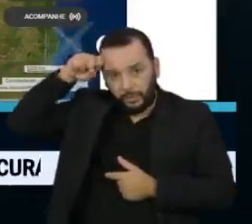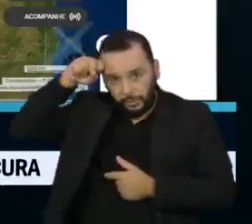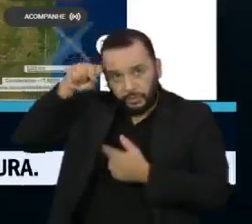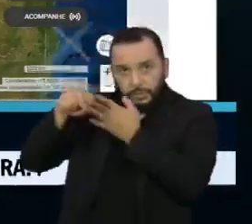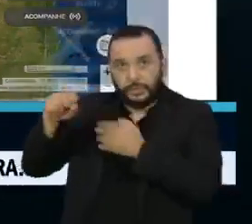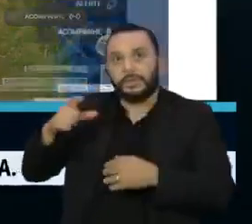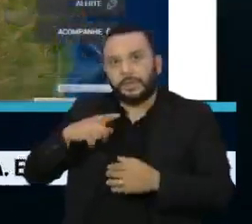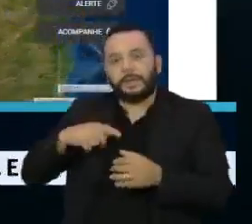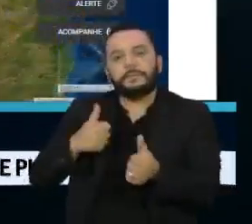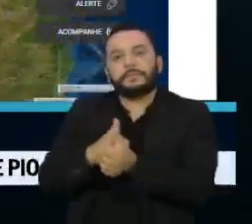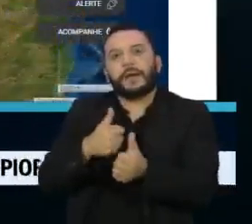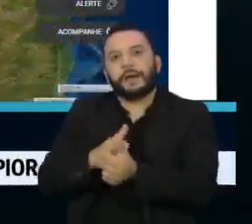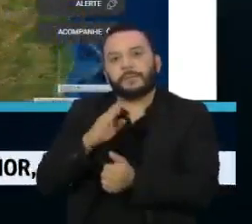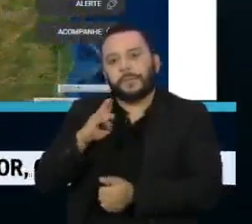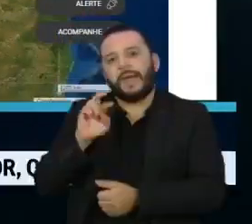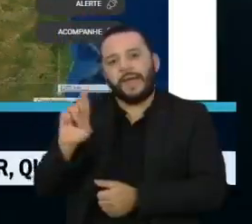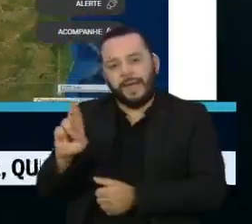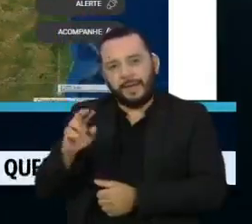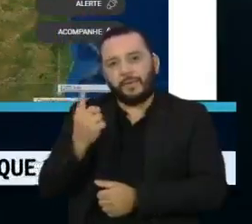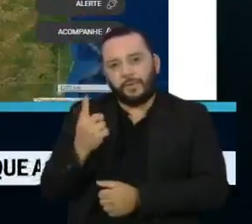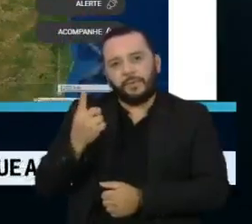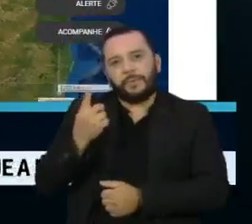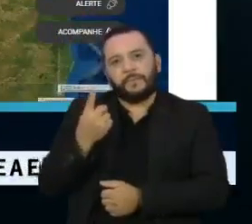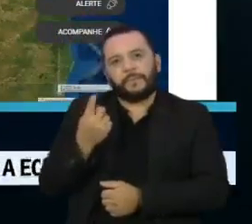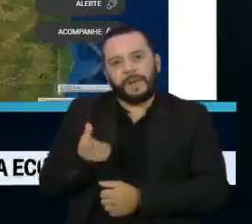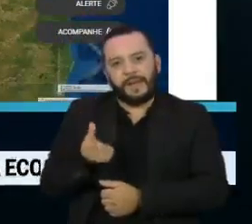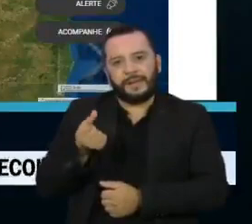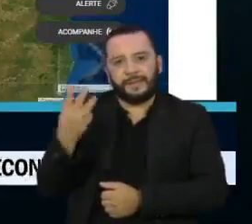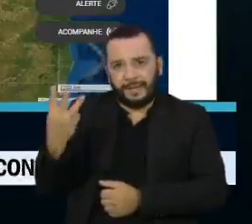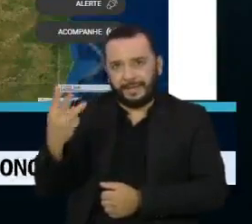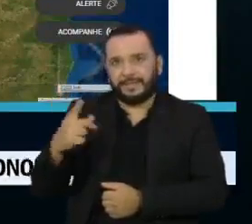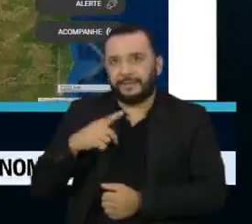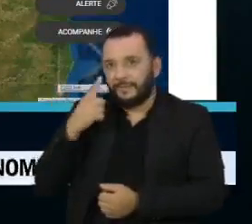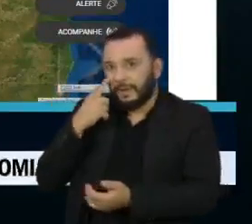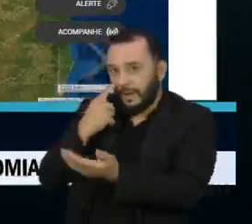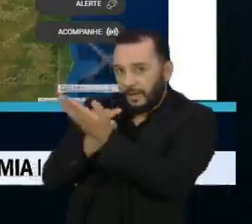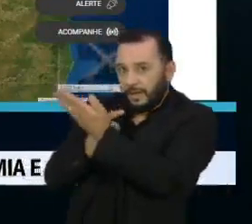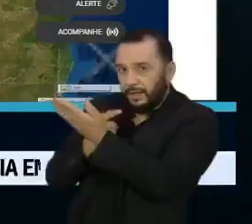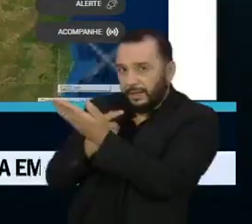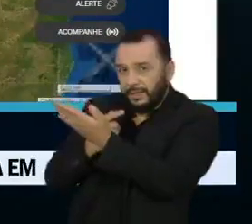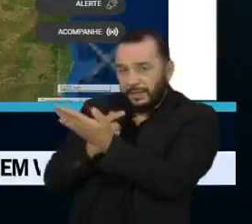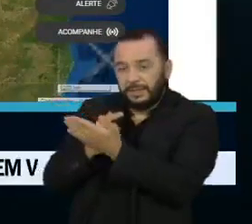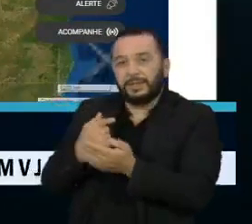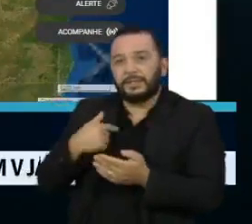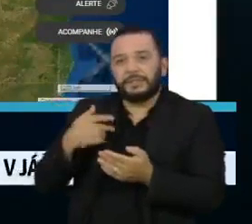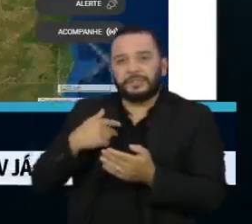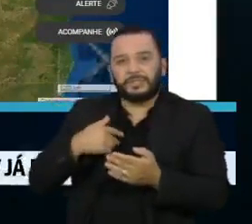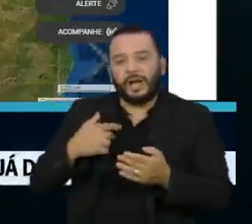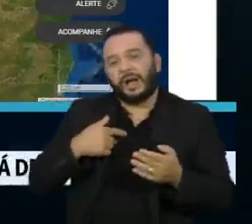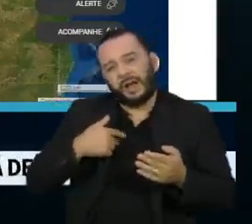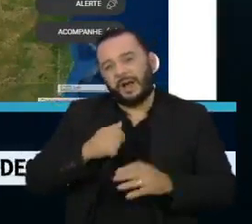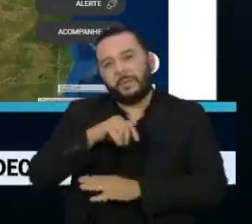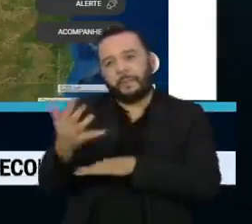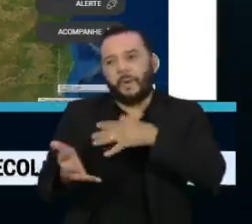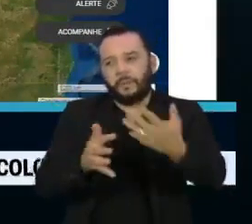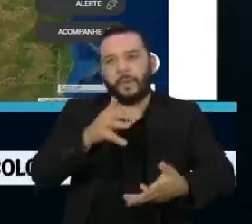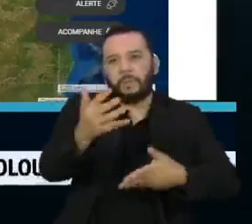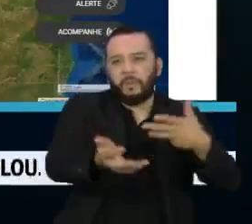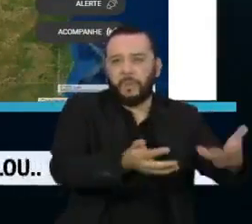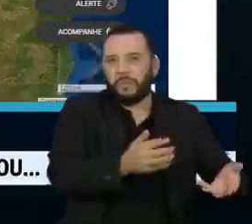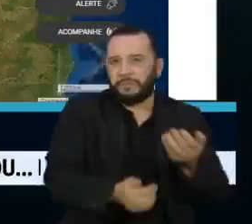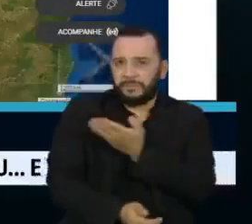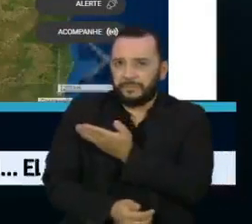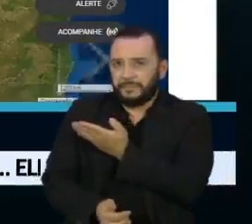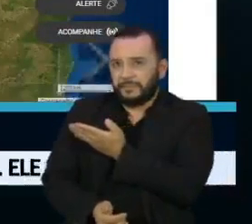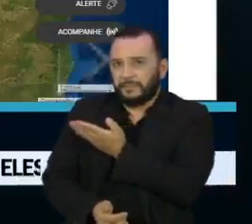BR-163. O desmatamento, em rosa no mapa, toma conta da região. Uma das áreas mais críticas é entre as cidades de Novo